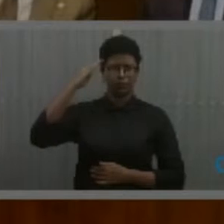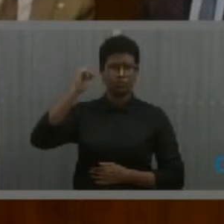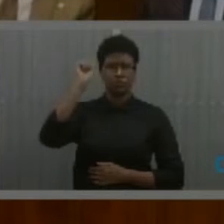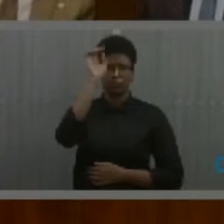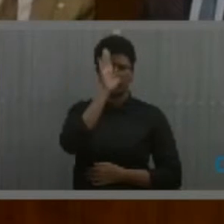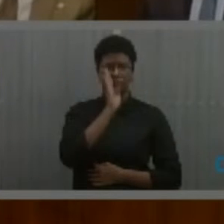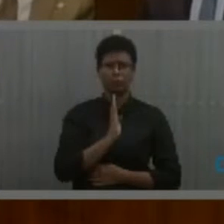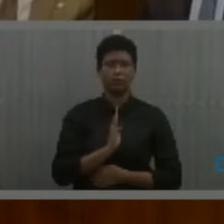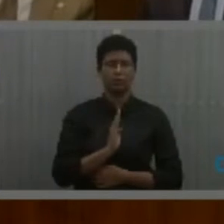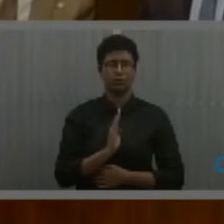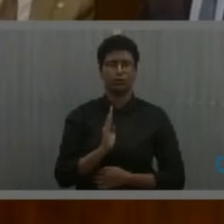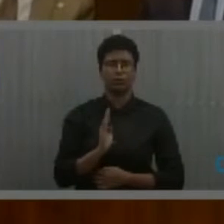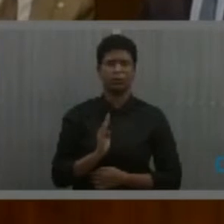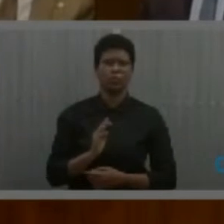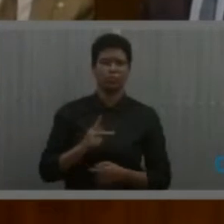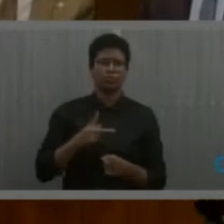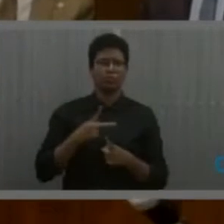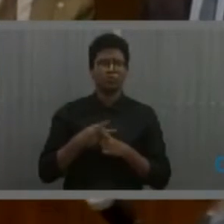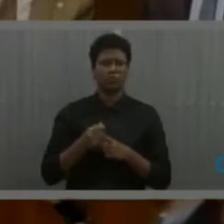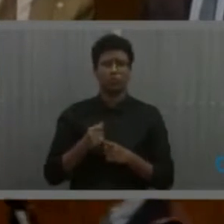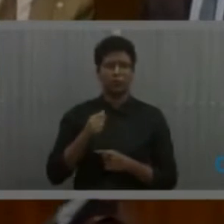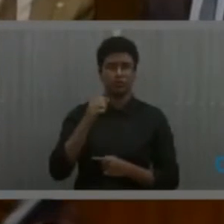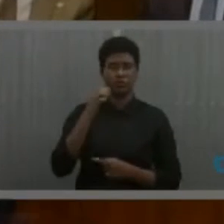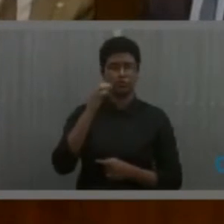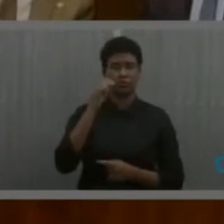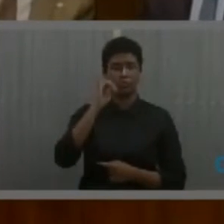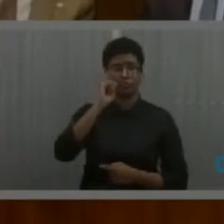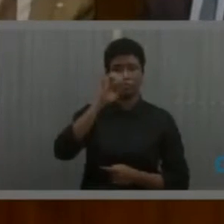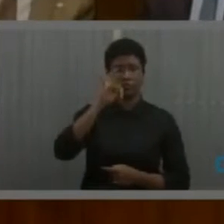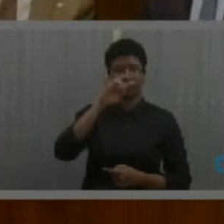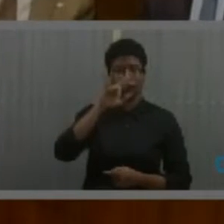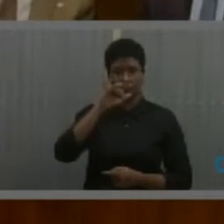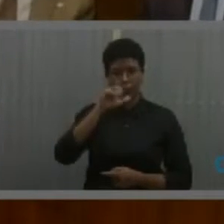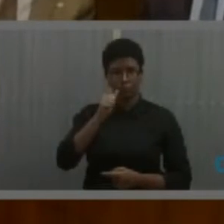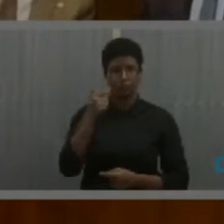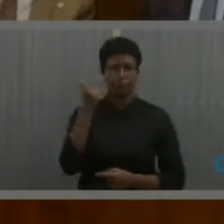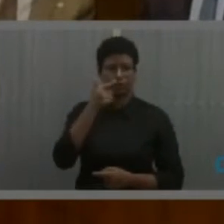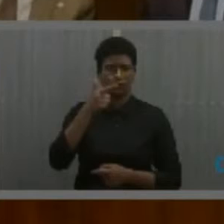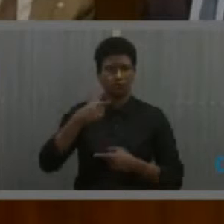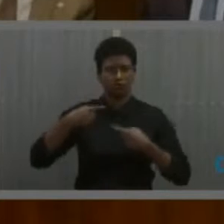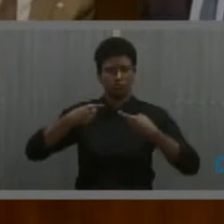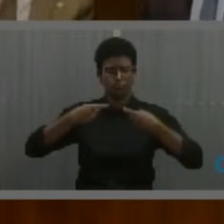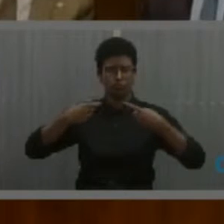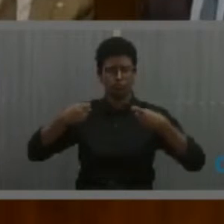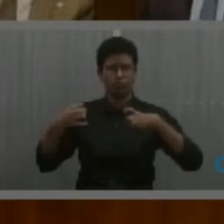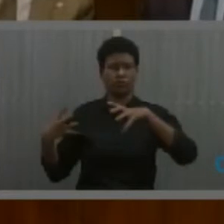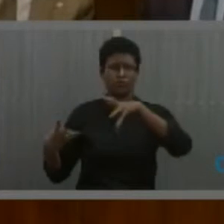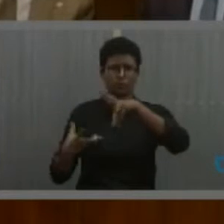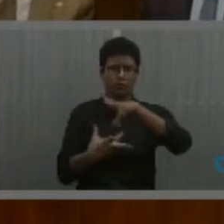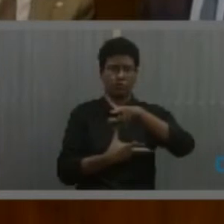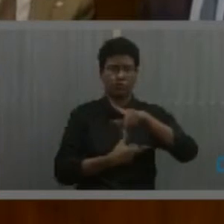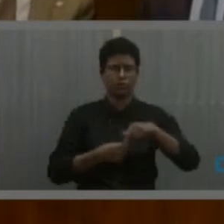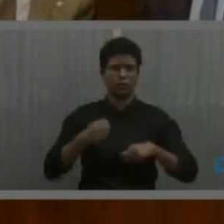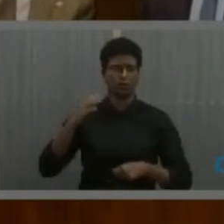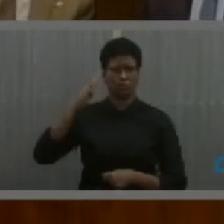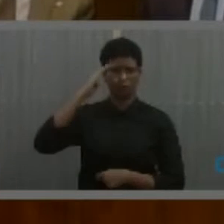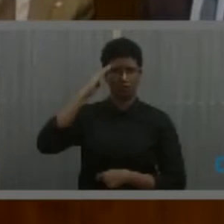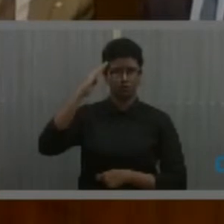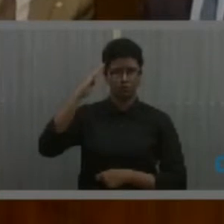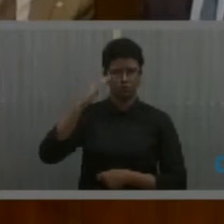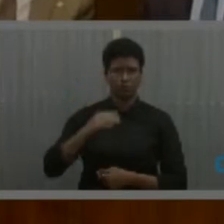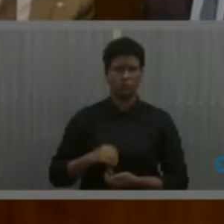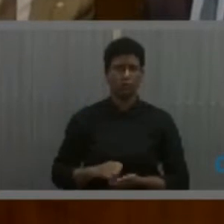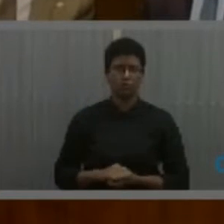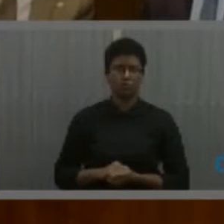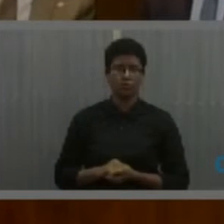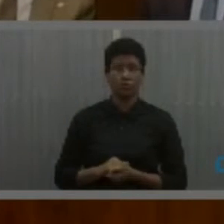Brasileiro, combateu na Itália durante a Segunda Guerra Mundial. Naquela época, ele era capitão.